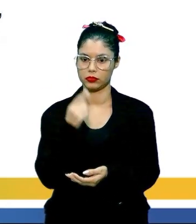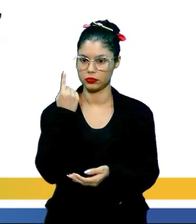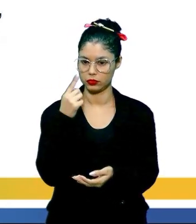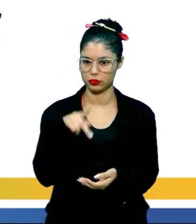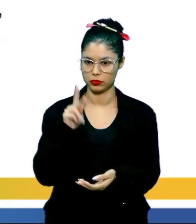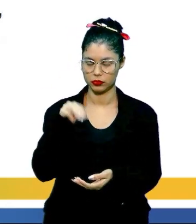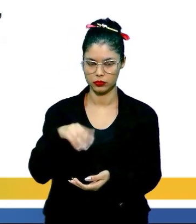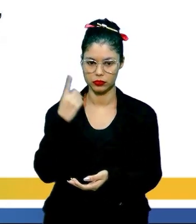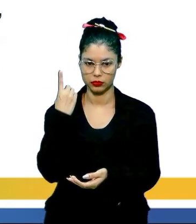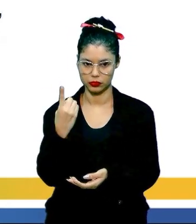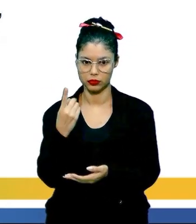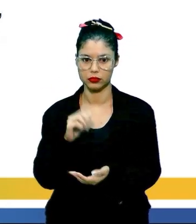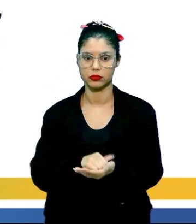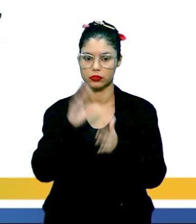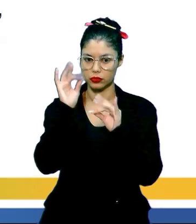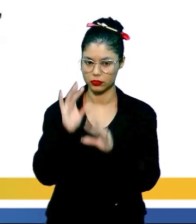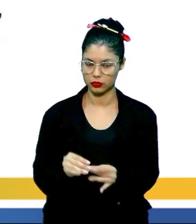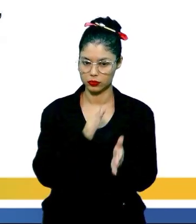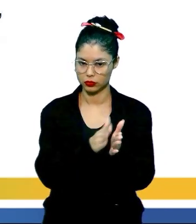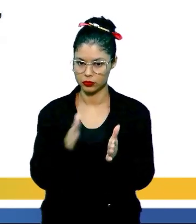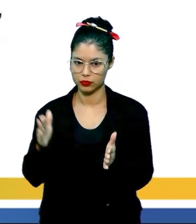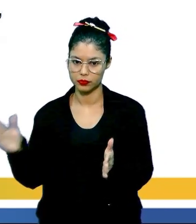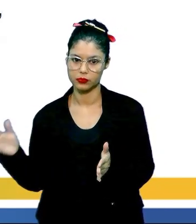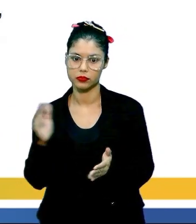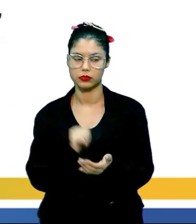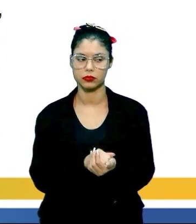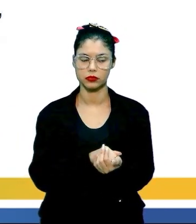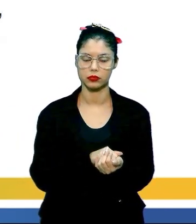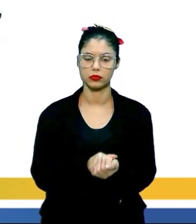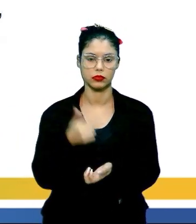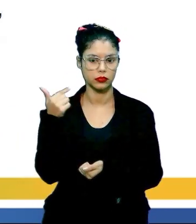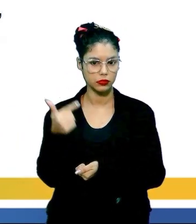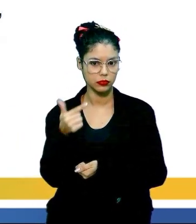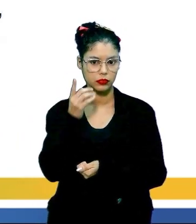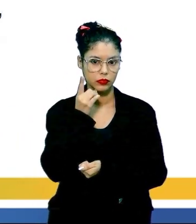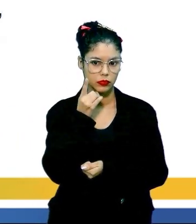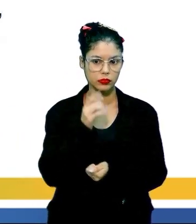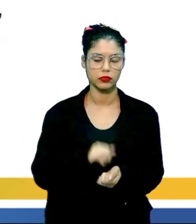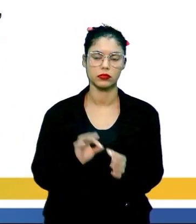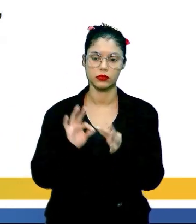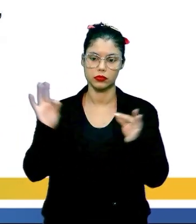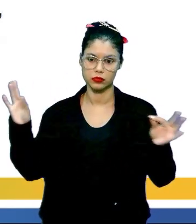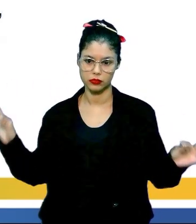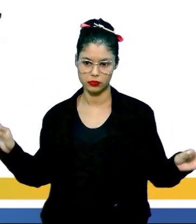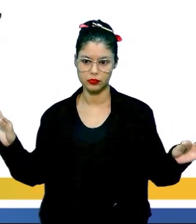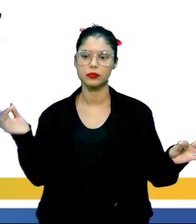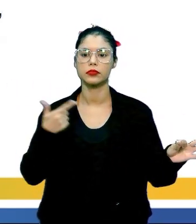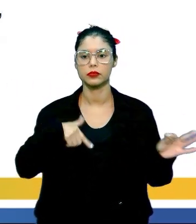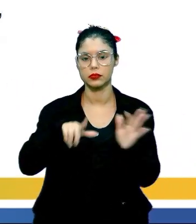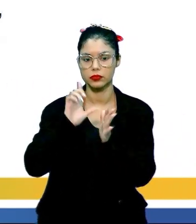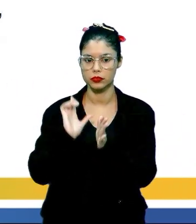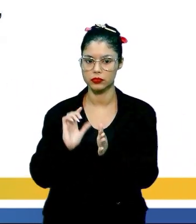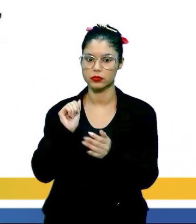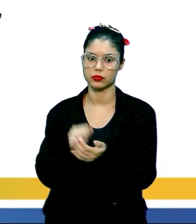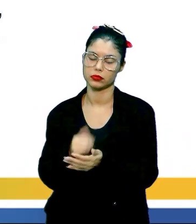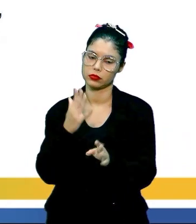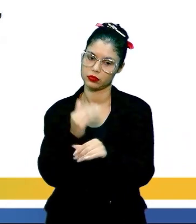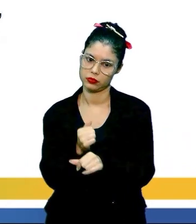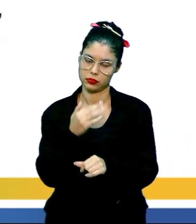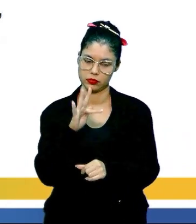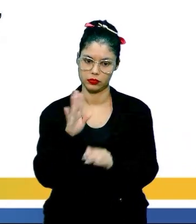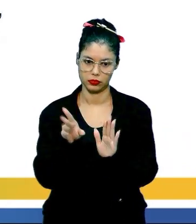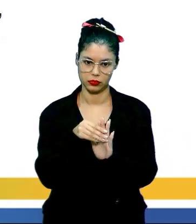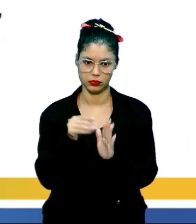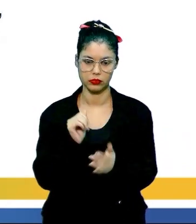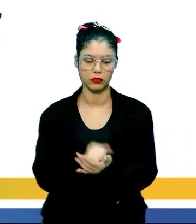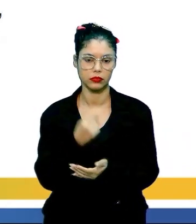caminhou 1 quilômetro no primeiro dia e a cada dia, a partir do segundo, a distância do dia anterior mais uma distância fixa.